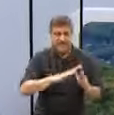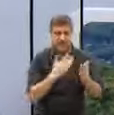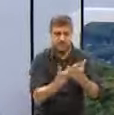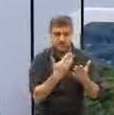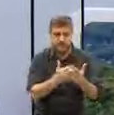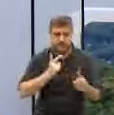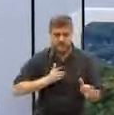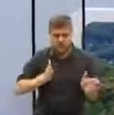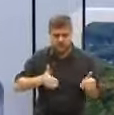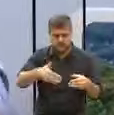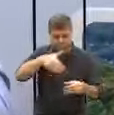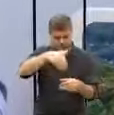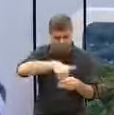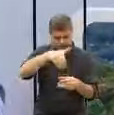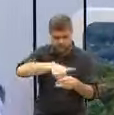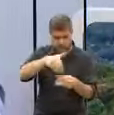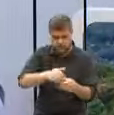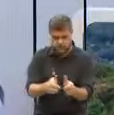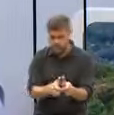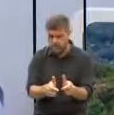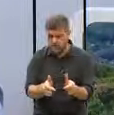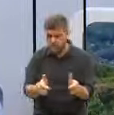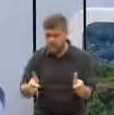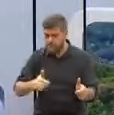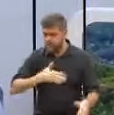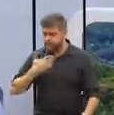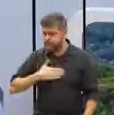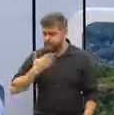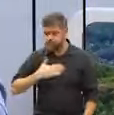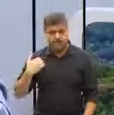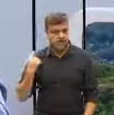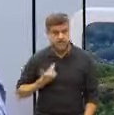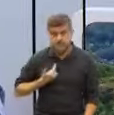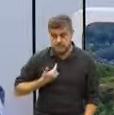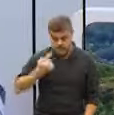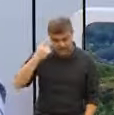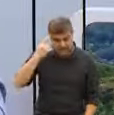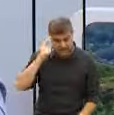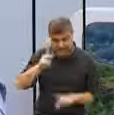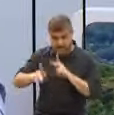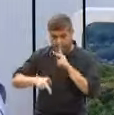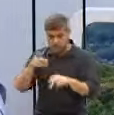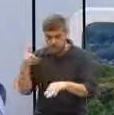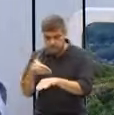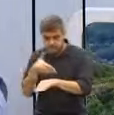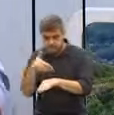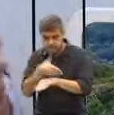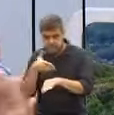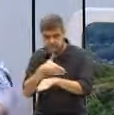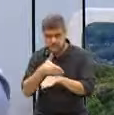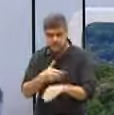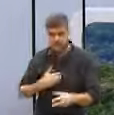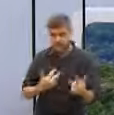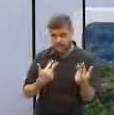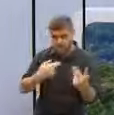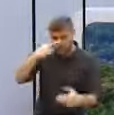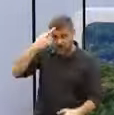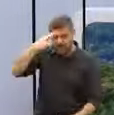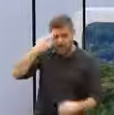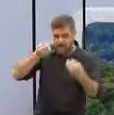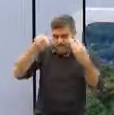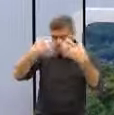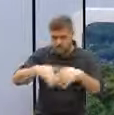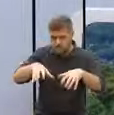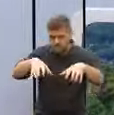a capacidade de urnas, mesmo assim surpreendeu. A gente não imaginava um envolvimento, talvez baseado no que o